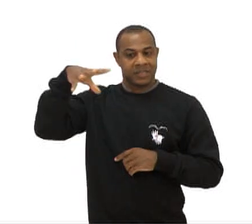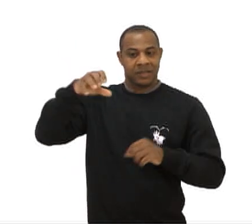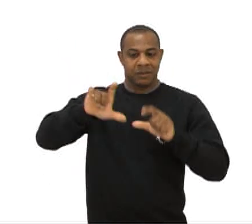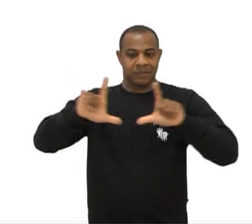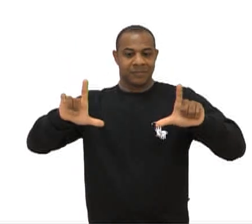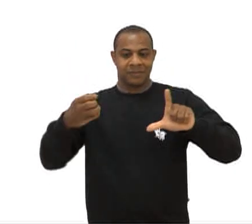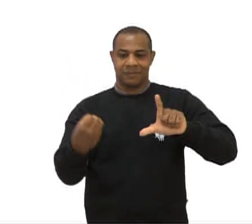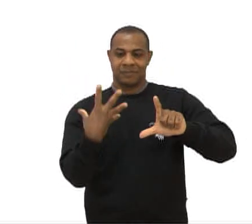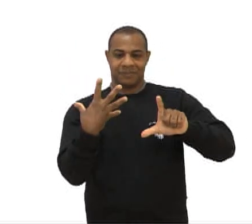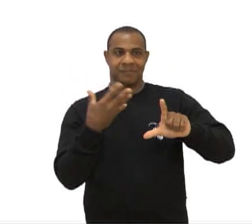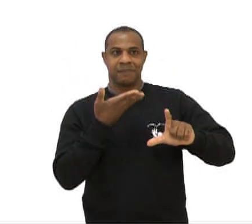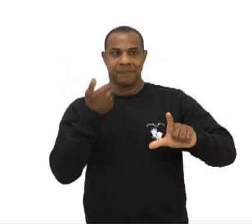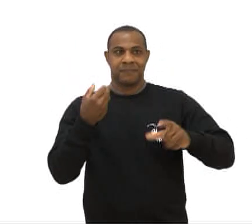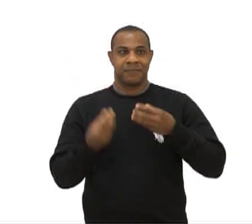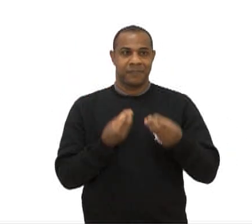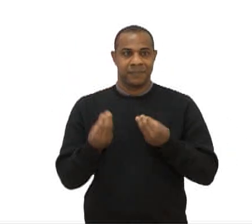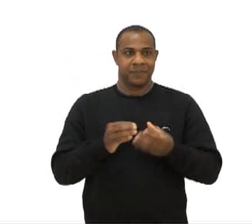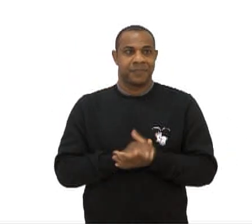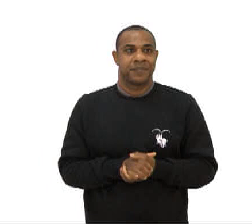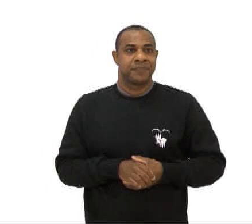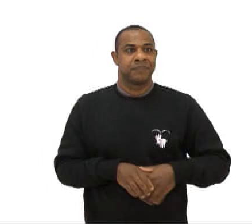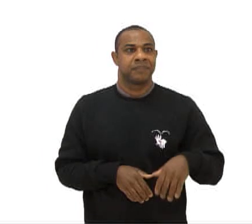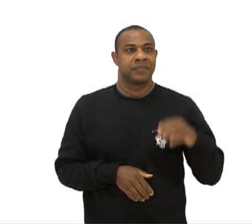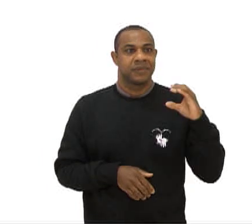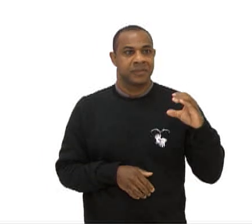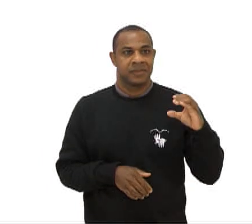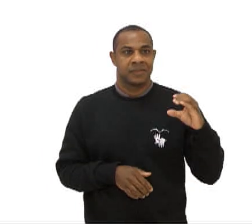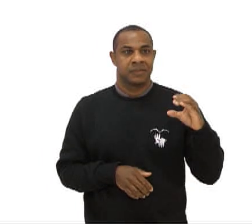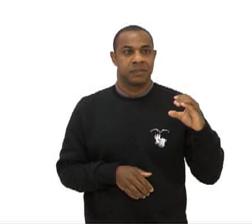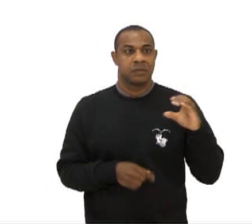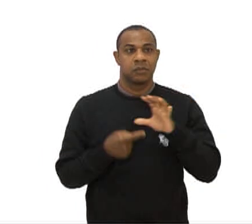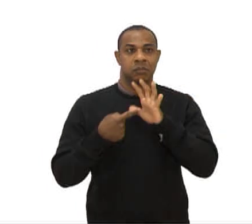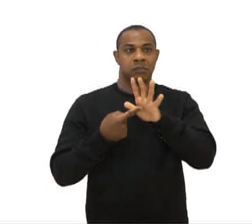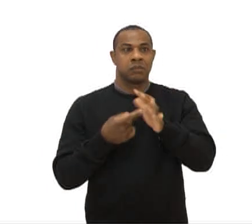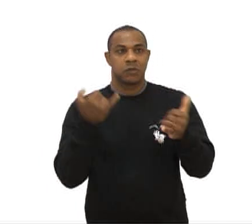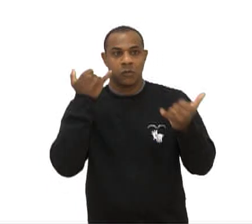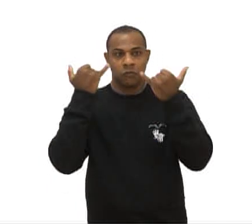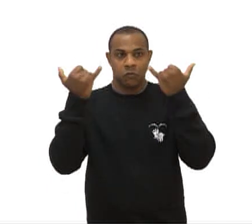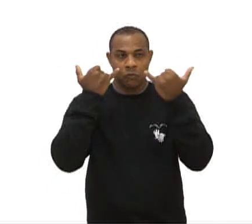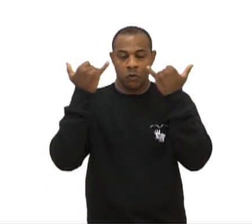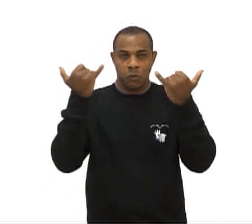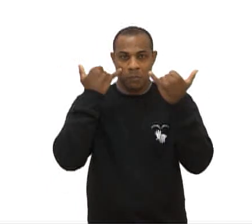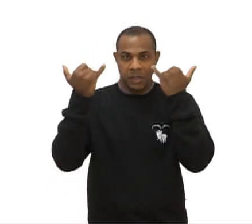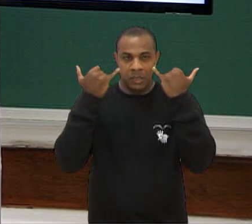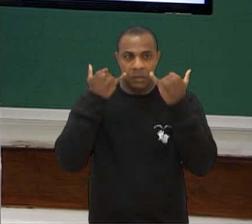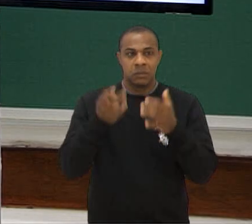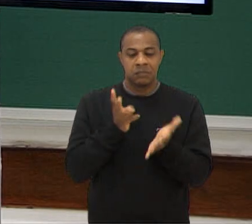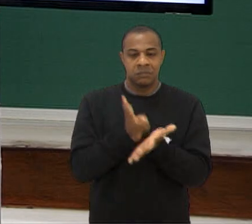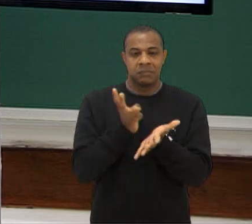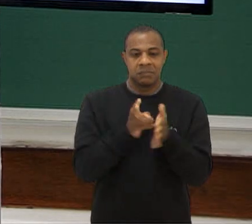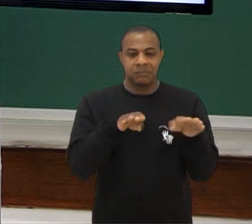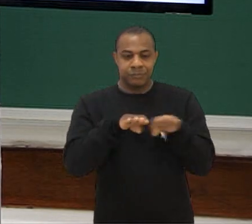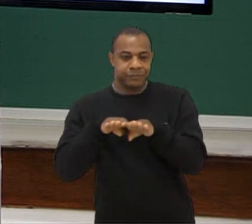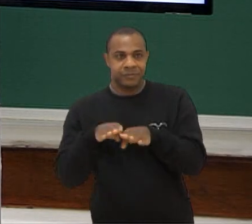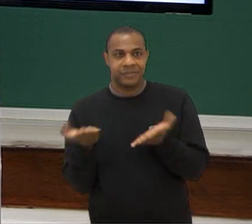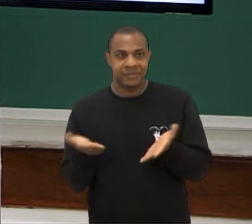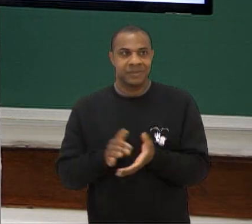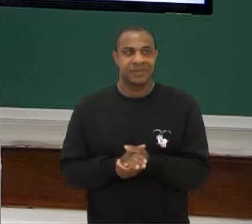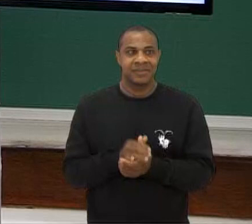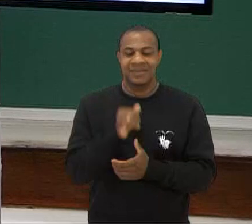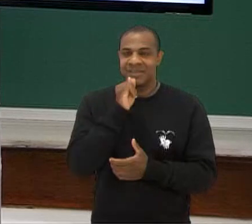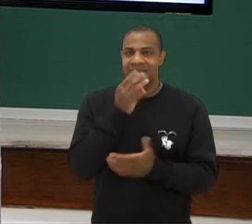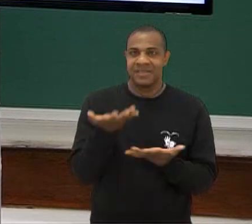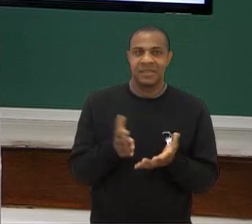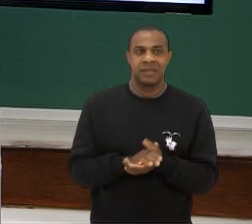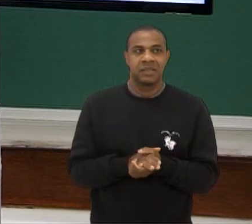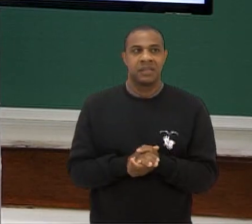acabei de justificar isso também, tá? Ali, ó, na letra C, transmitir informações de forma contínua, para que você não tenha cortes, por exemplo, seja